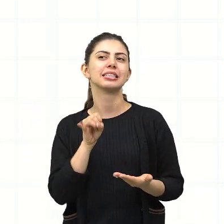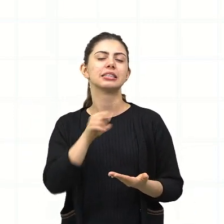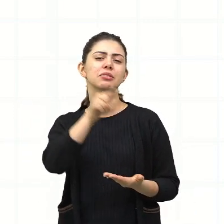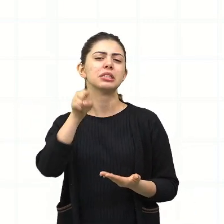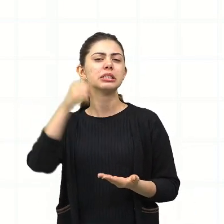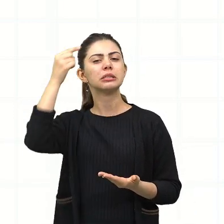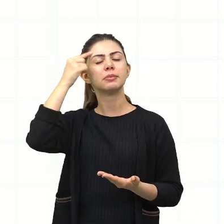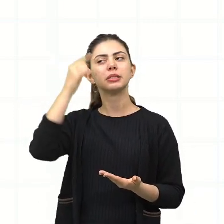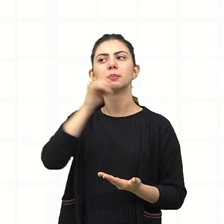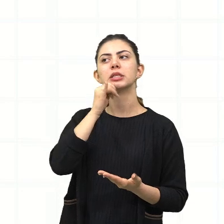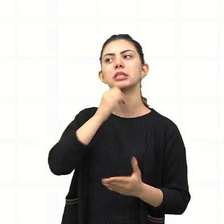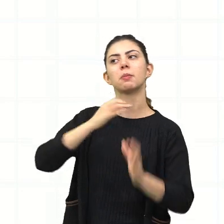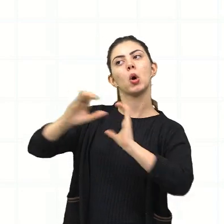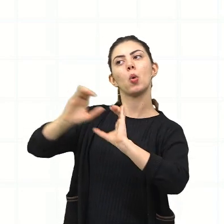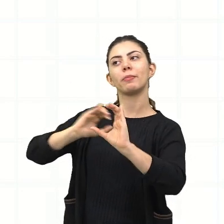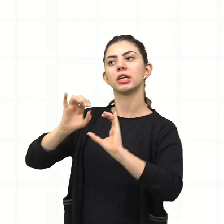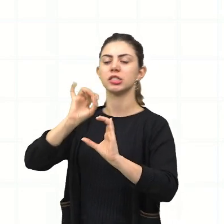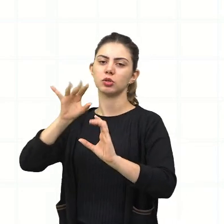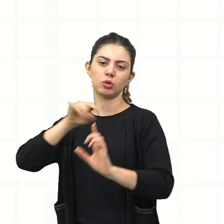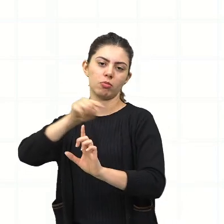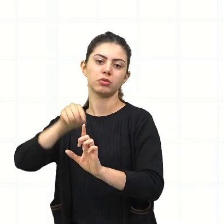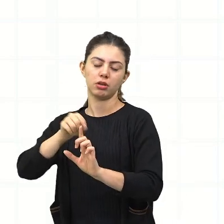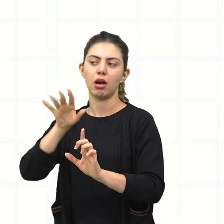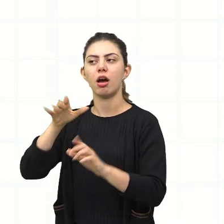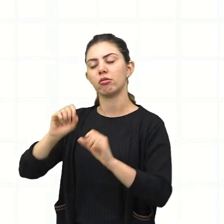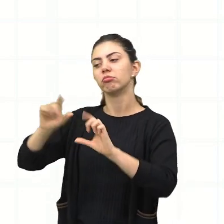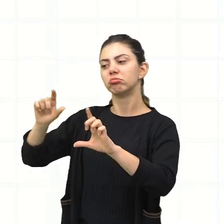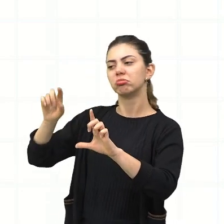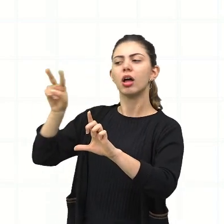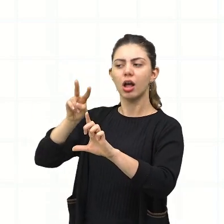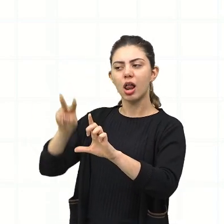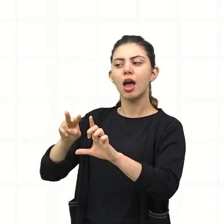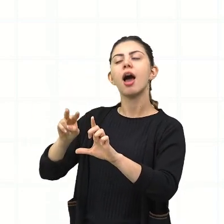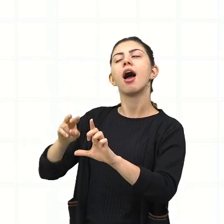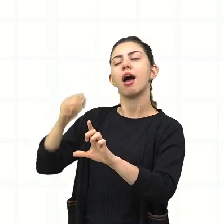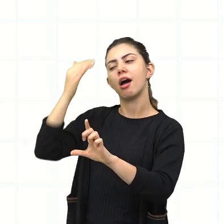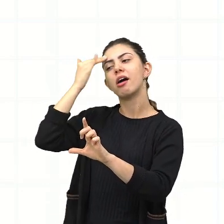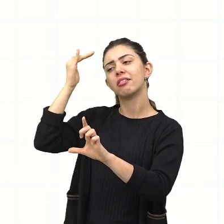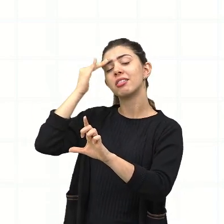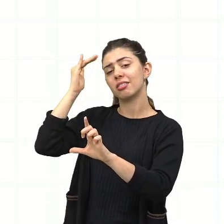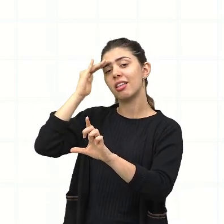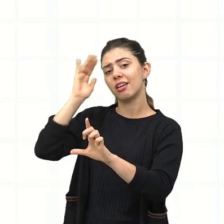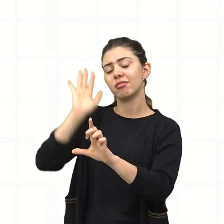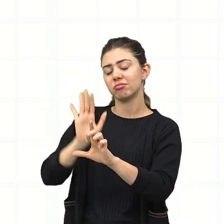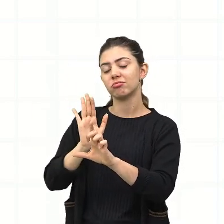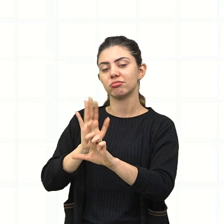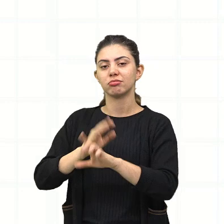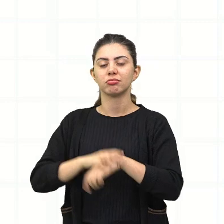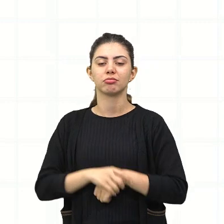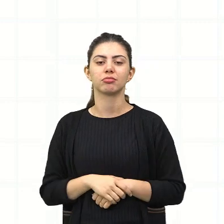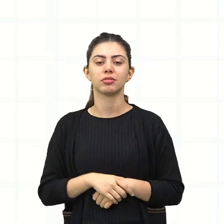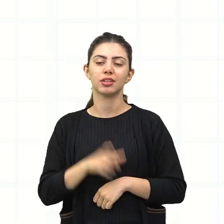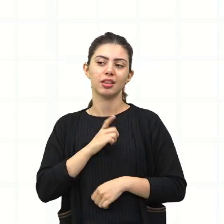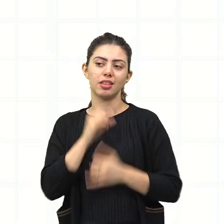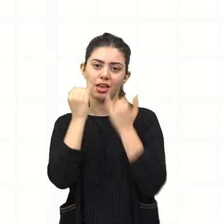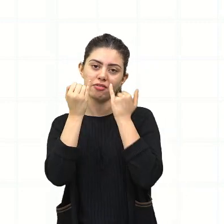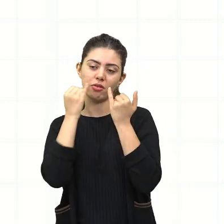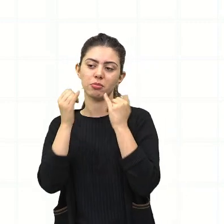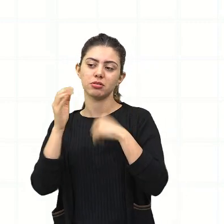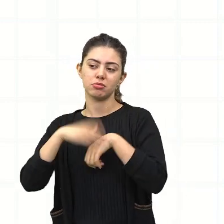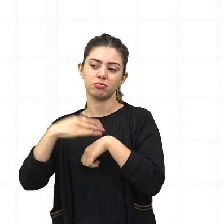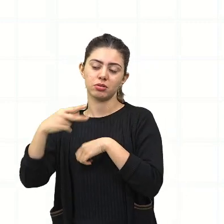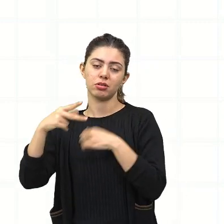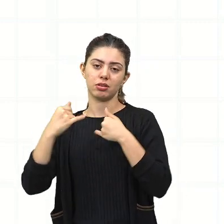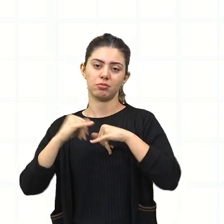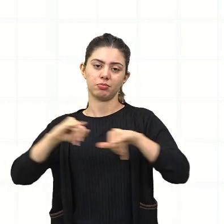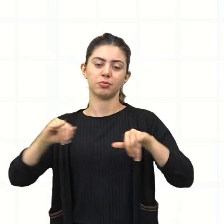contexto comunicativo, você sabe que ele alcançou o seu objetivo transmitindo a informação que queria.